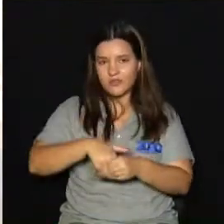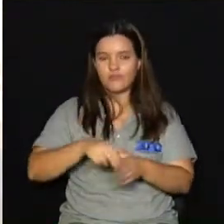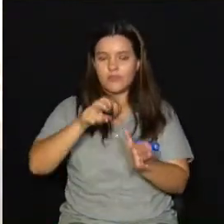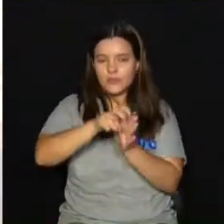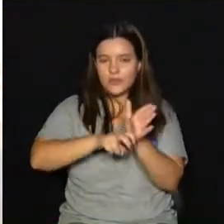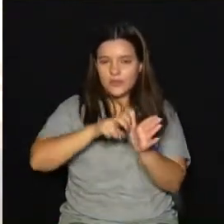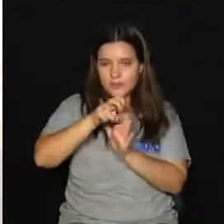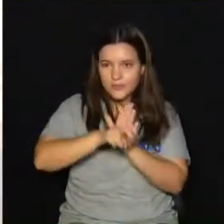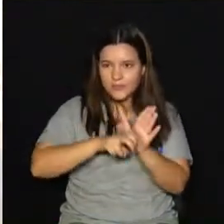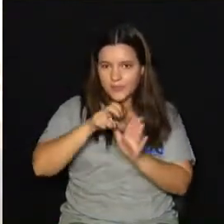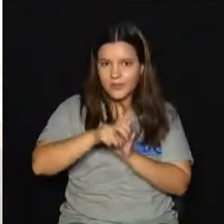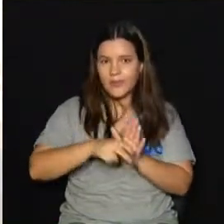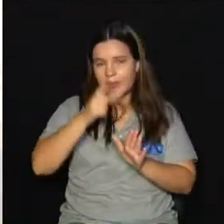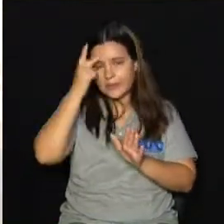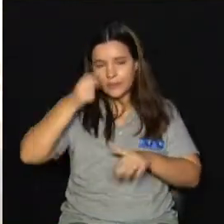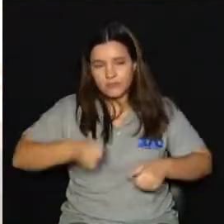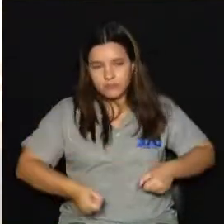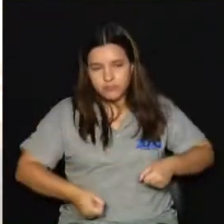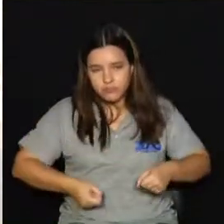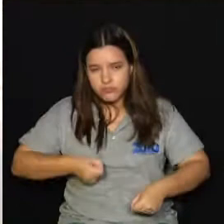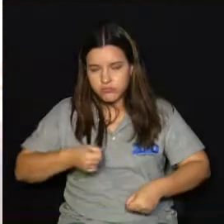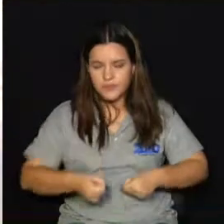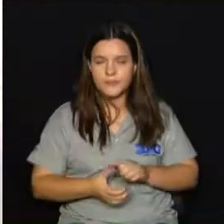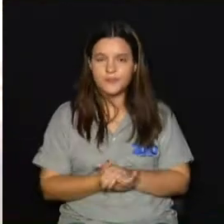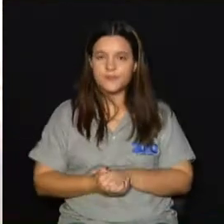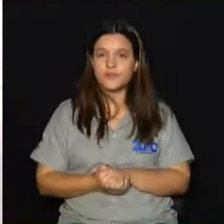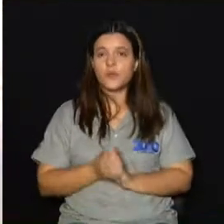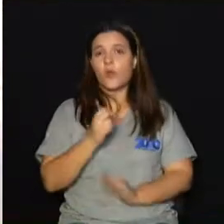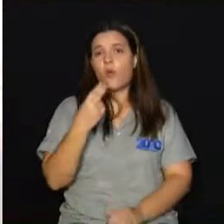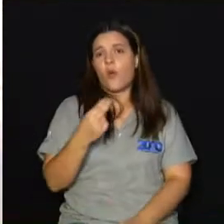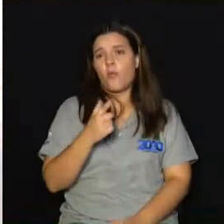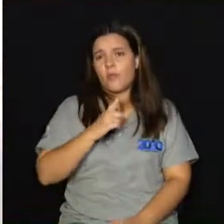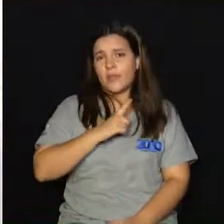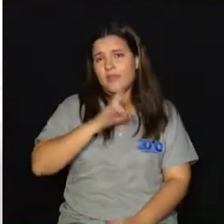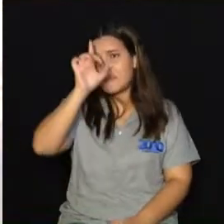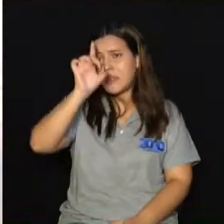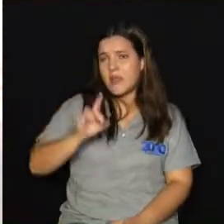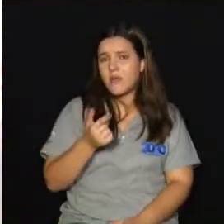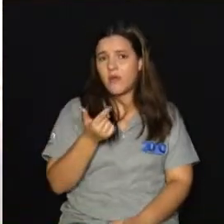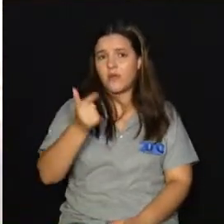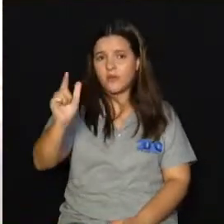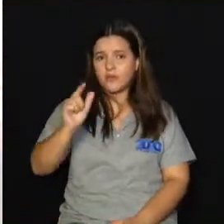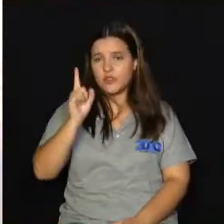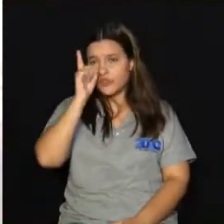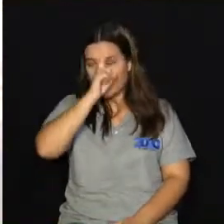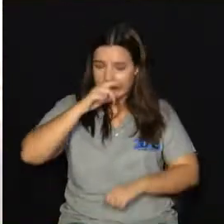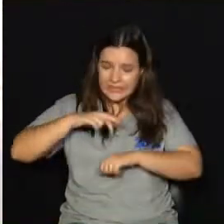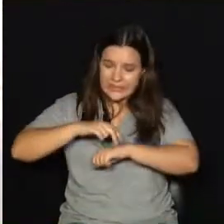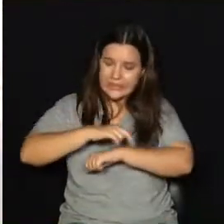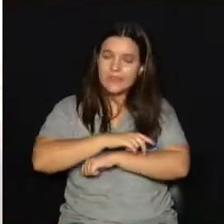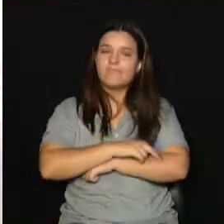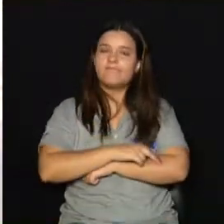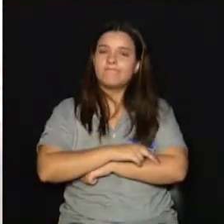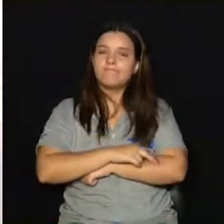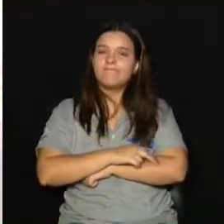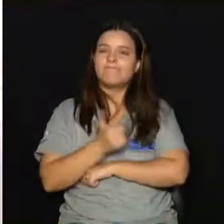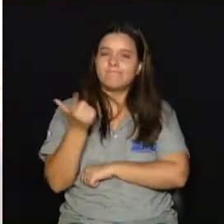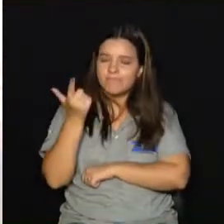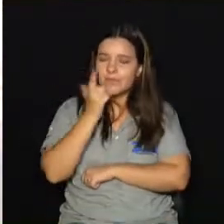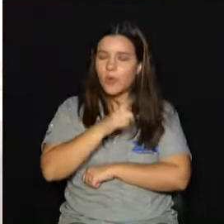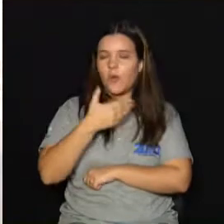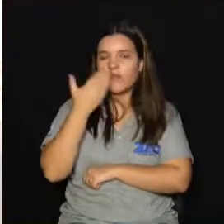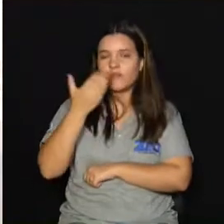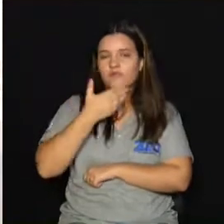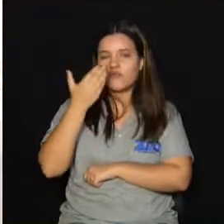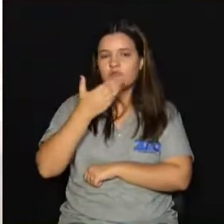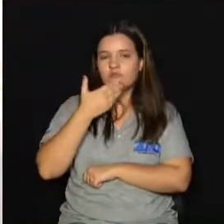cadeirante, pessoa que usa alguma muleta ou que tem algum outro tipo de deficiência de locomoção. Então ela tem essa facilidade